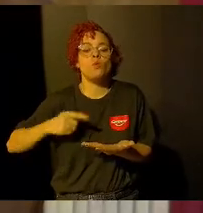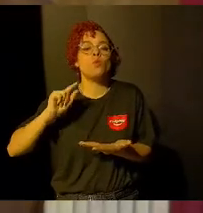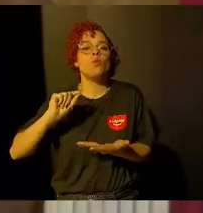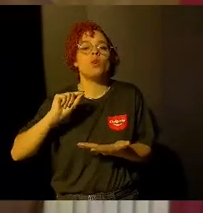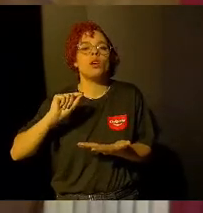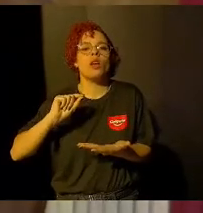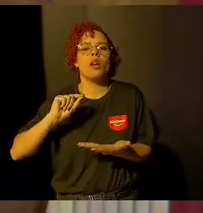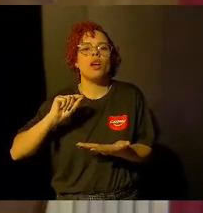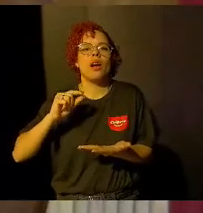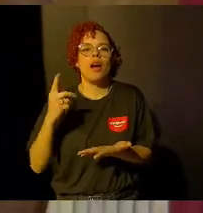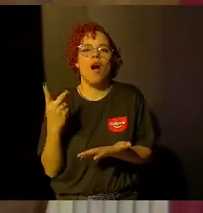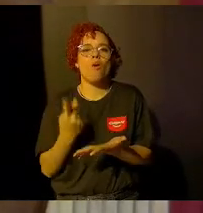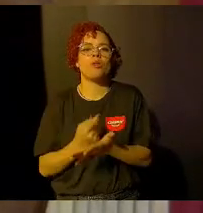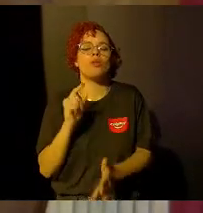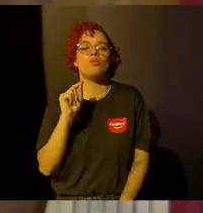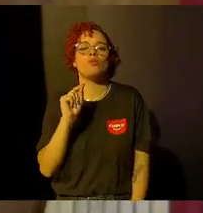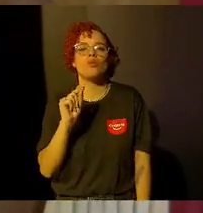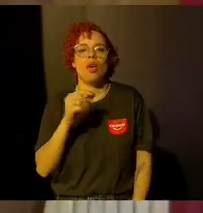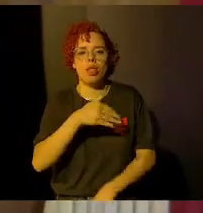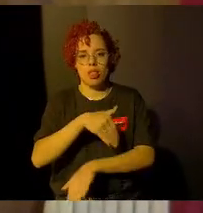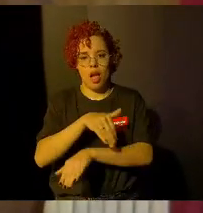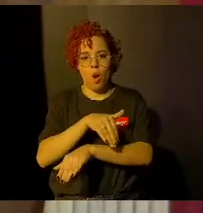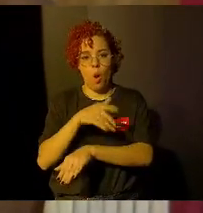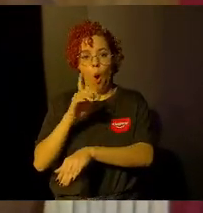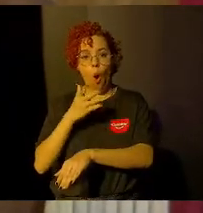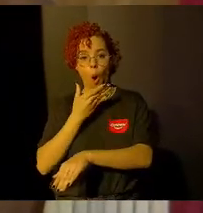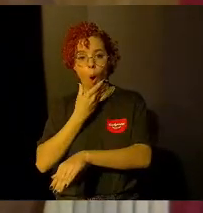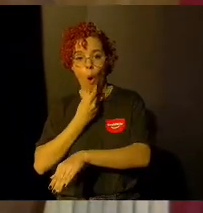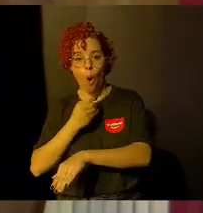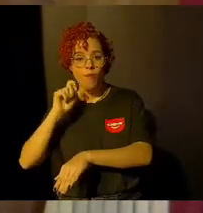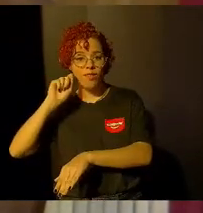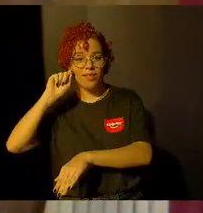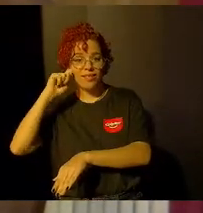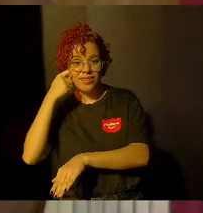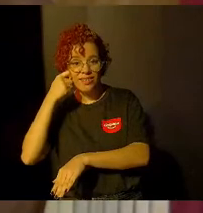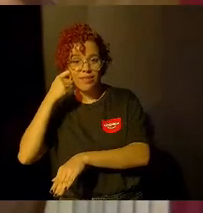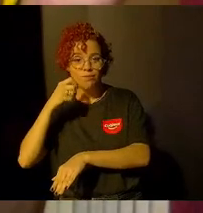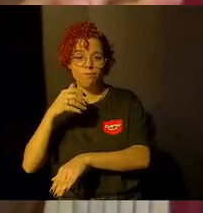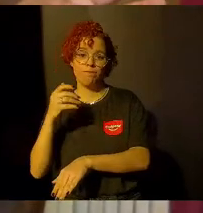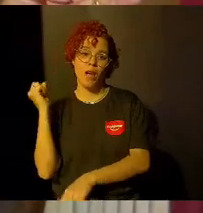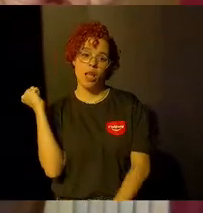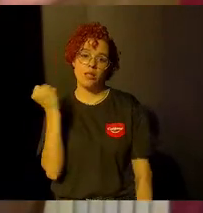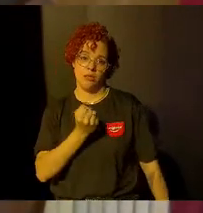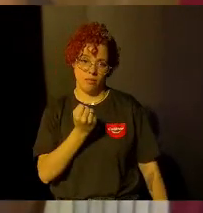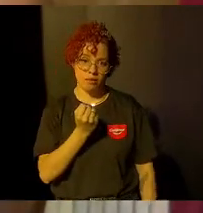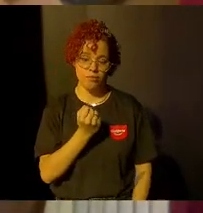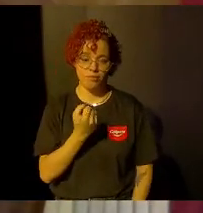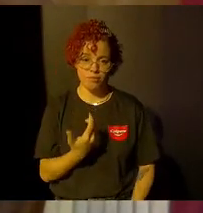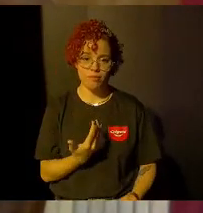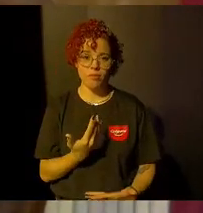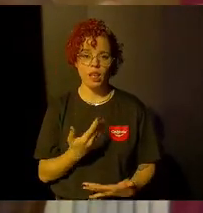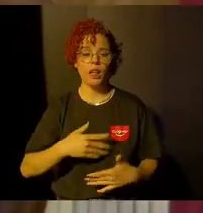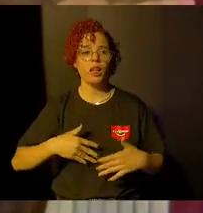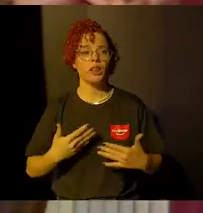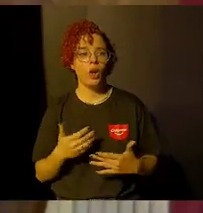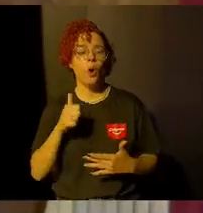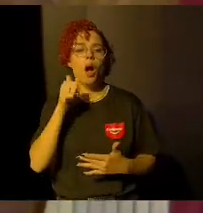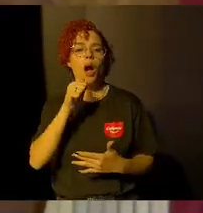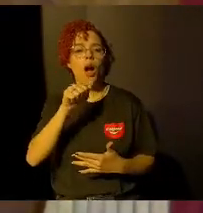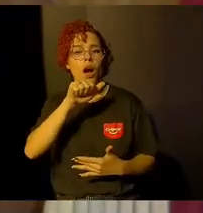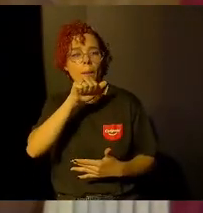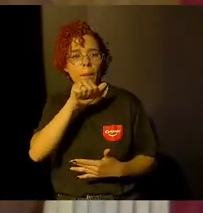e a gente continua aqui tendo essa conversa né há três semanas mãe Bernadete foi assassinada